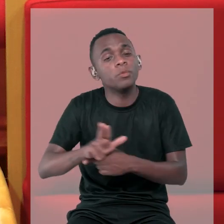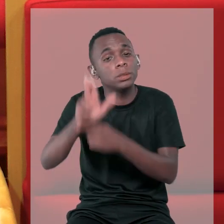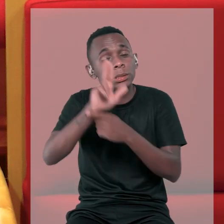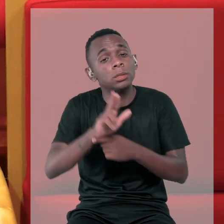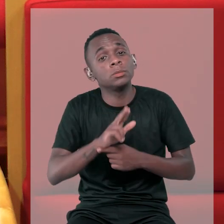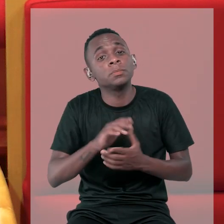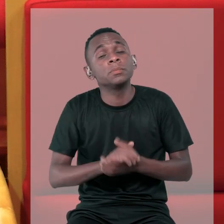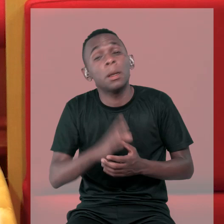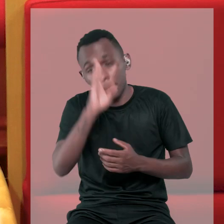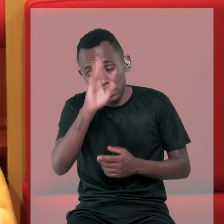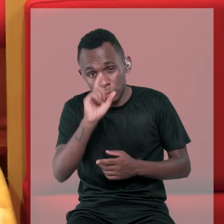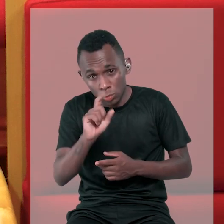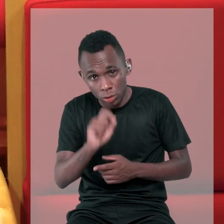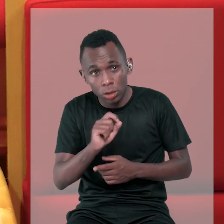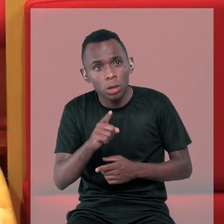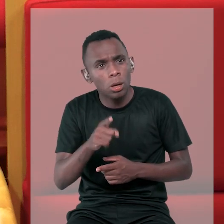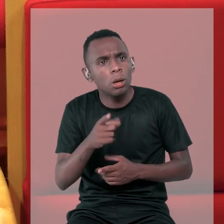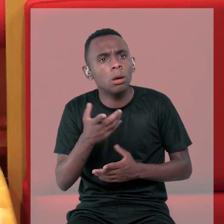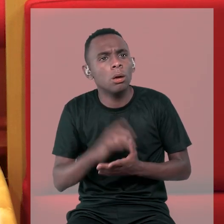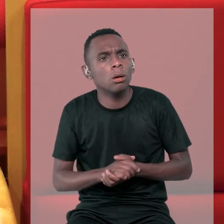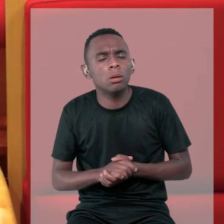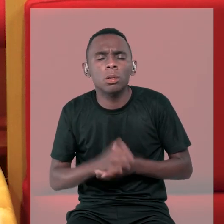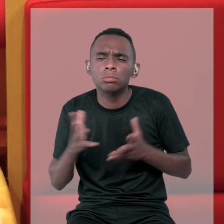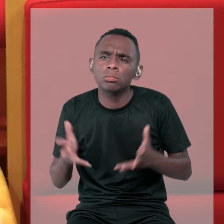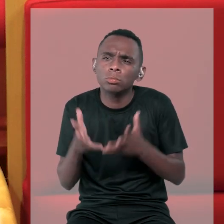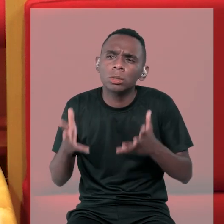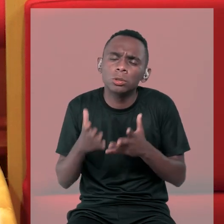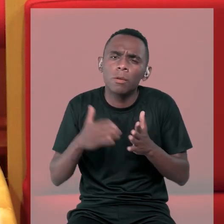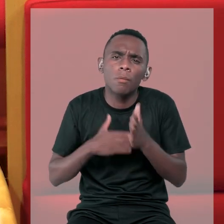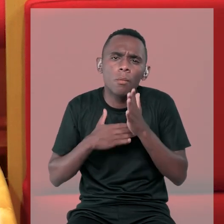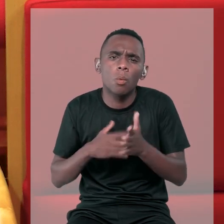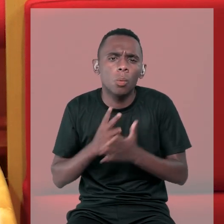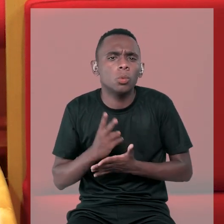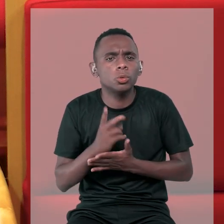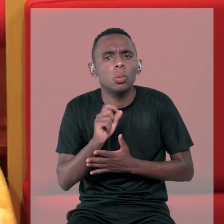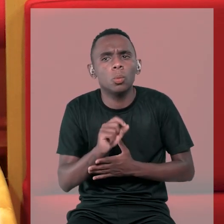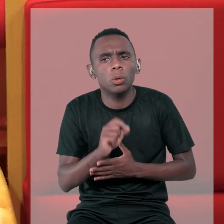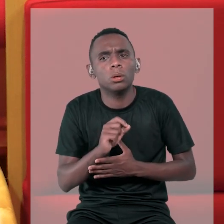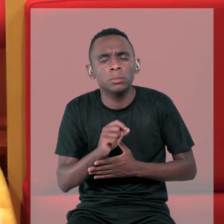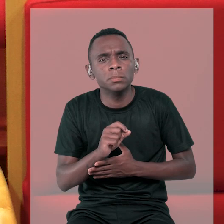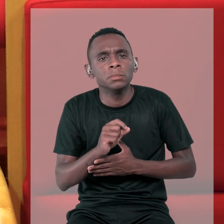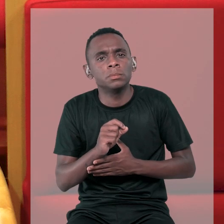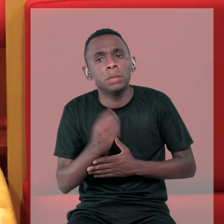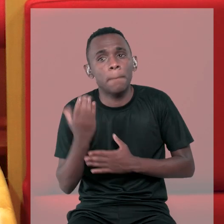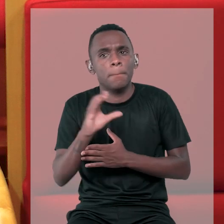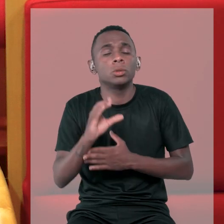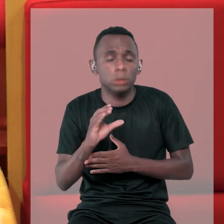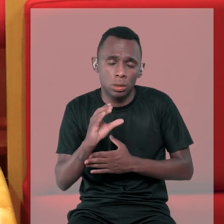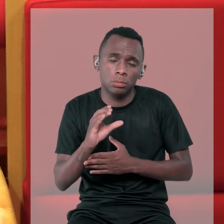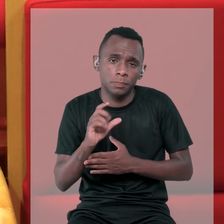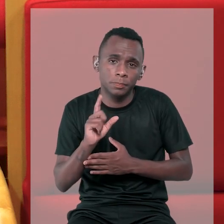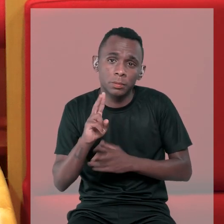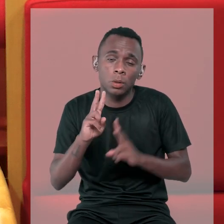ter me insistido nele numa penúltima publicação sua, que foi a história da ideia de golpe de